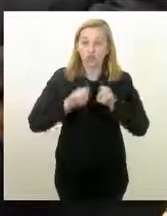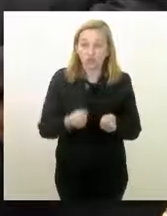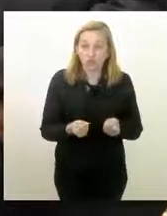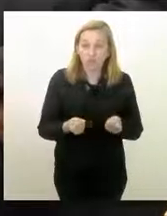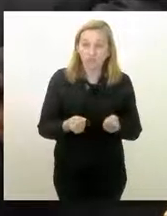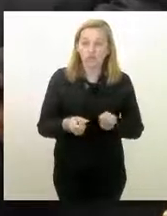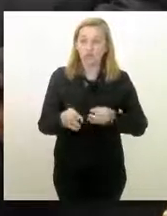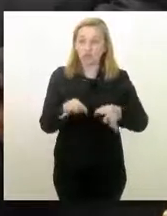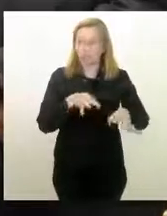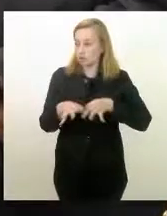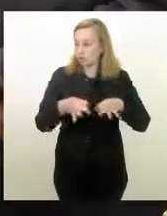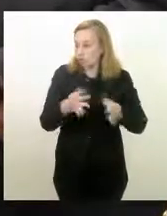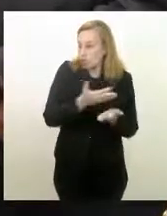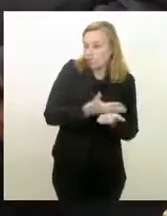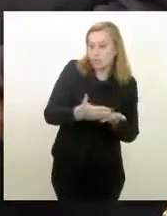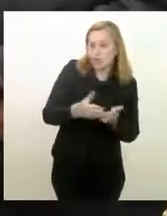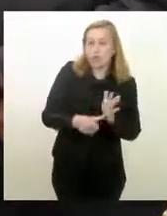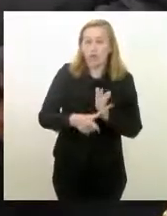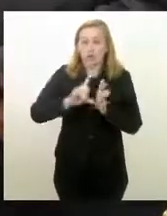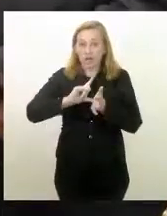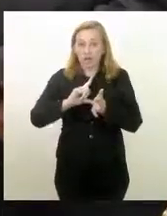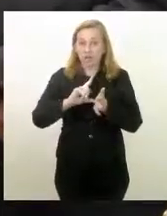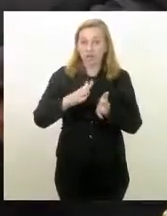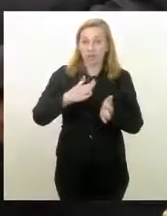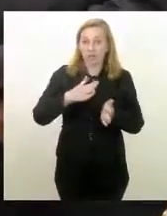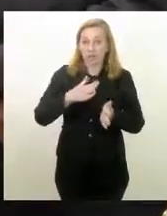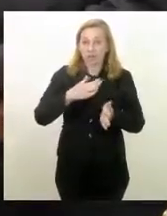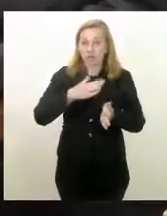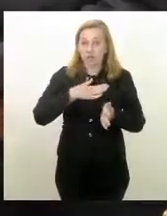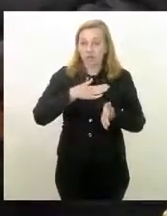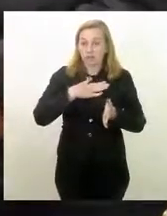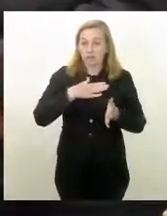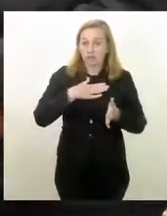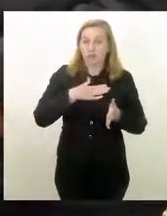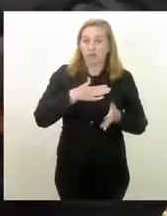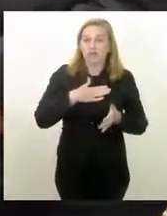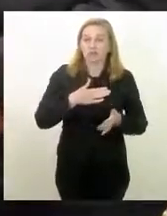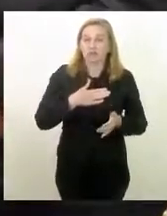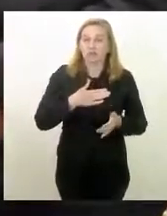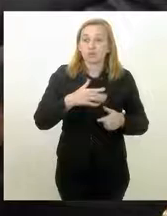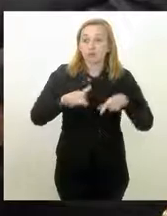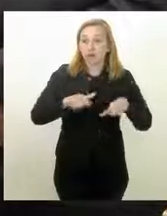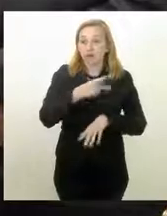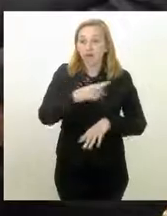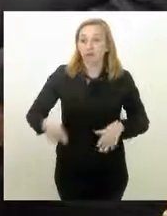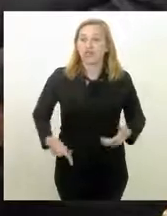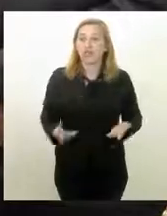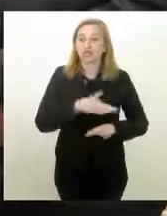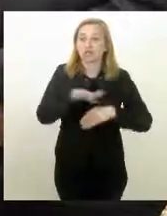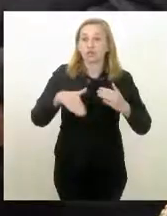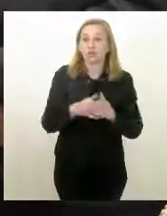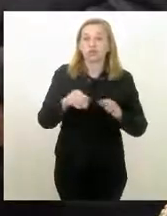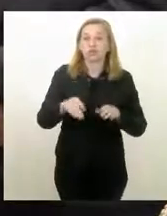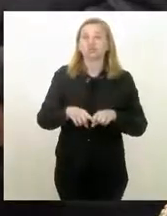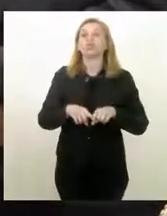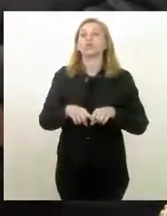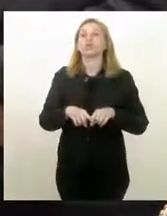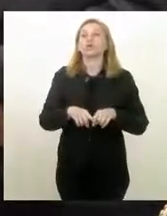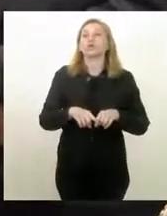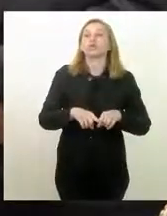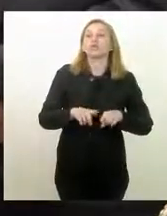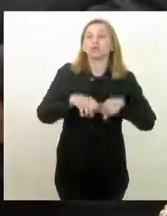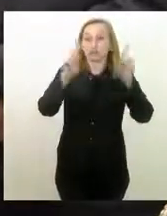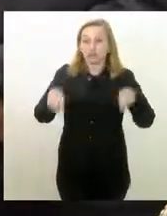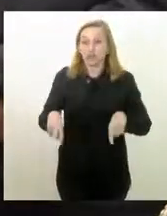projeto, que começou muito antes da minha gestão como presidente. A todos os funcionários desta casa e a cada um que esteve envolvido